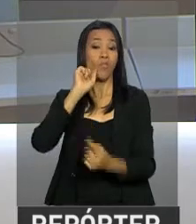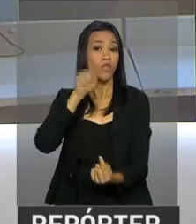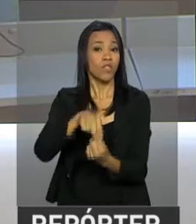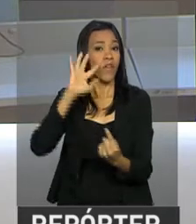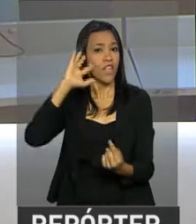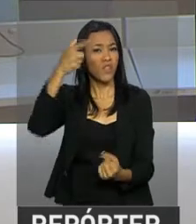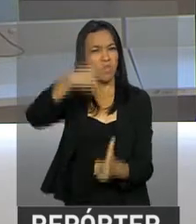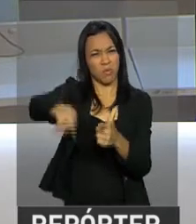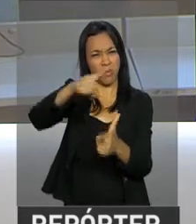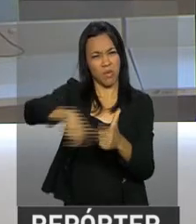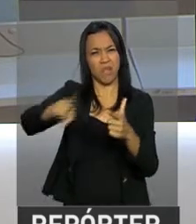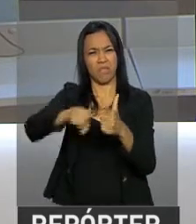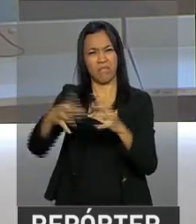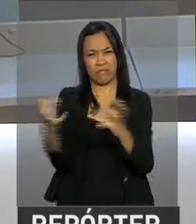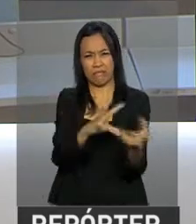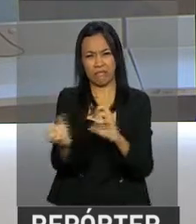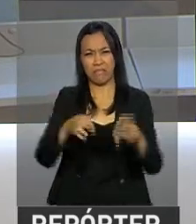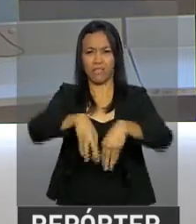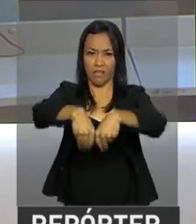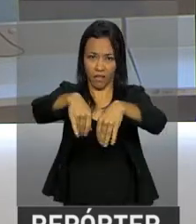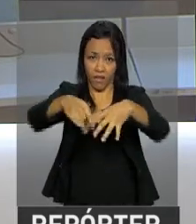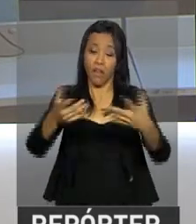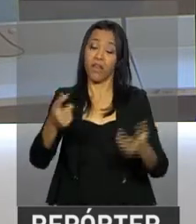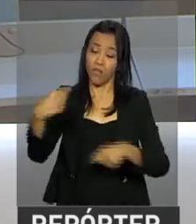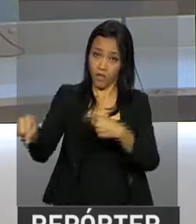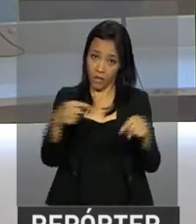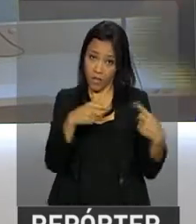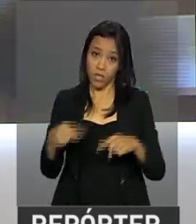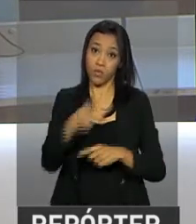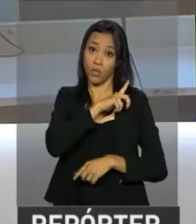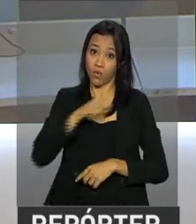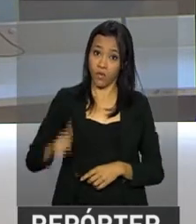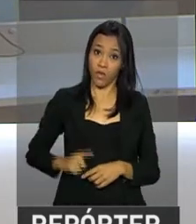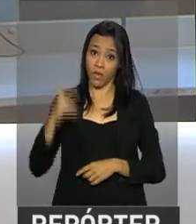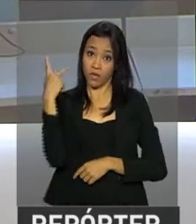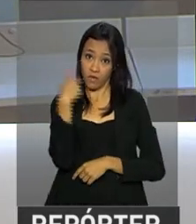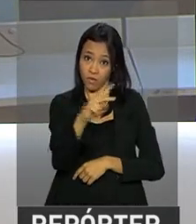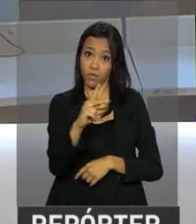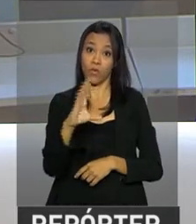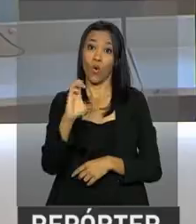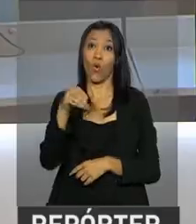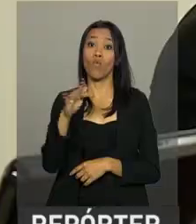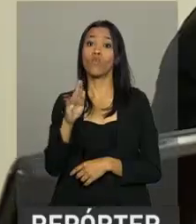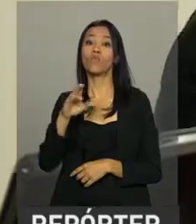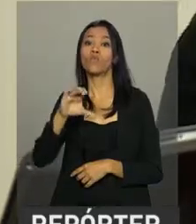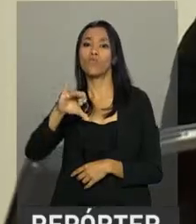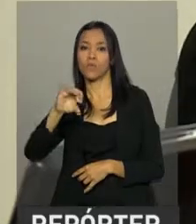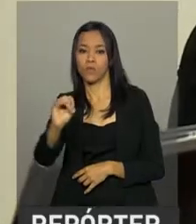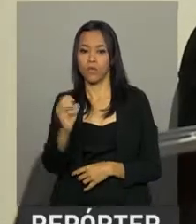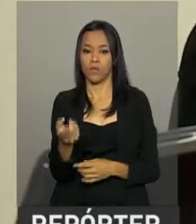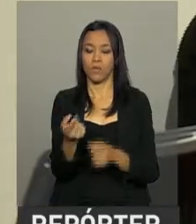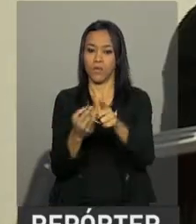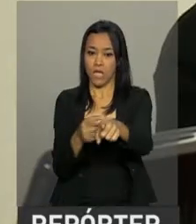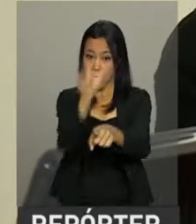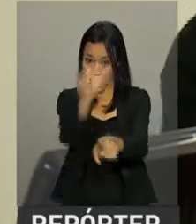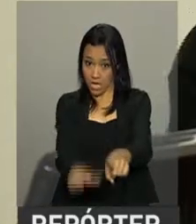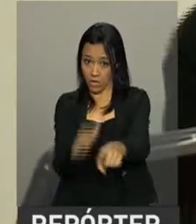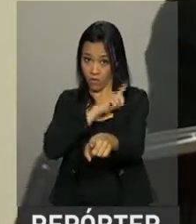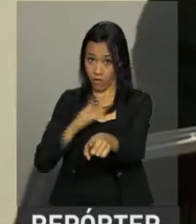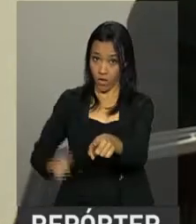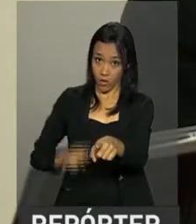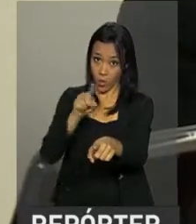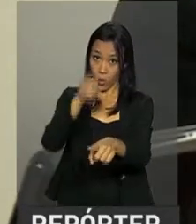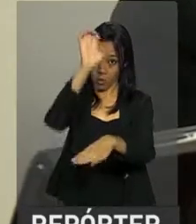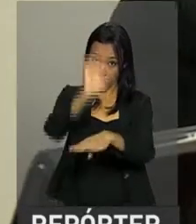conflitos. O assunto foi debatido entre o presidente Temer e o governador Confúcio Moura. Segundo o governador Confúcio Moura,